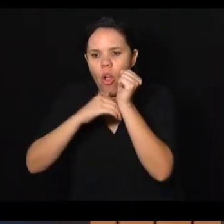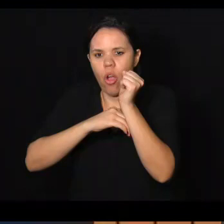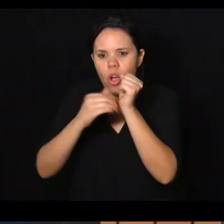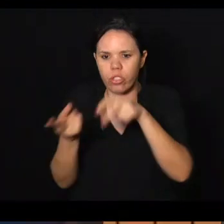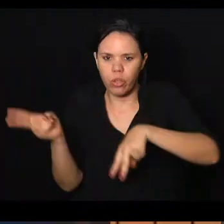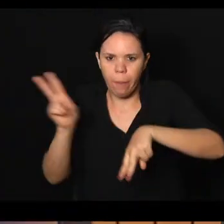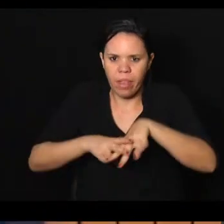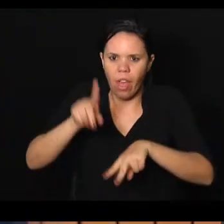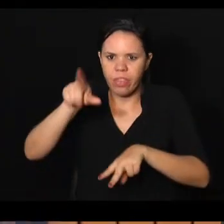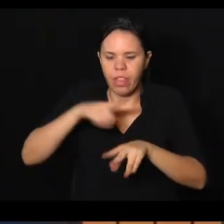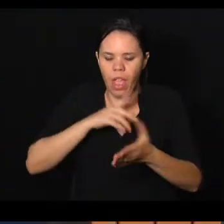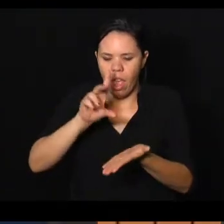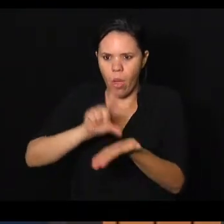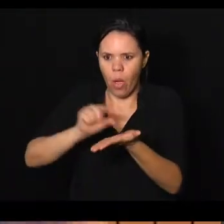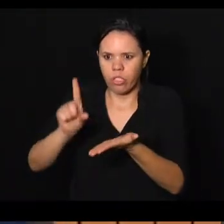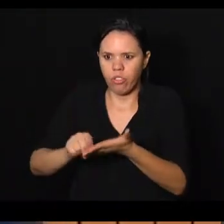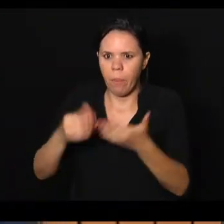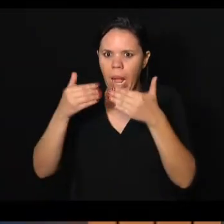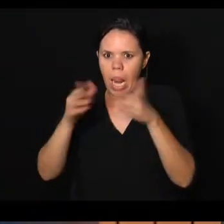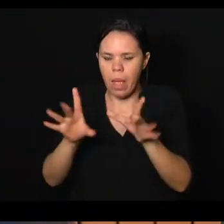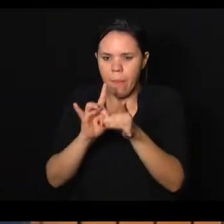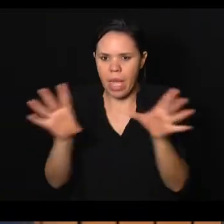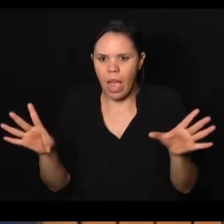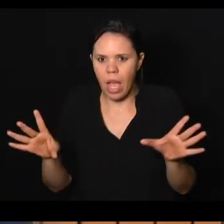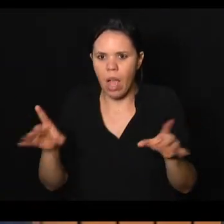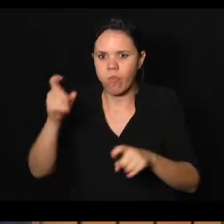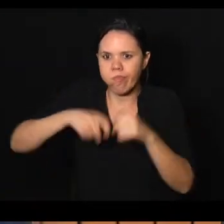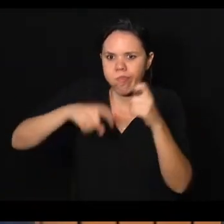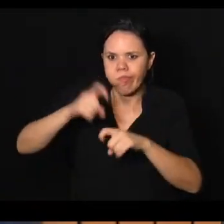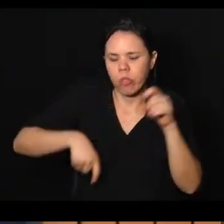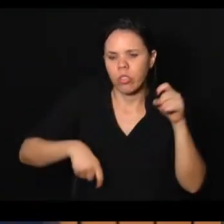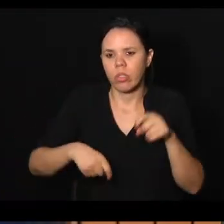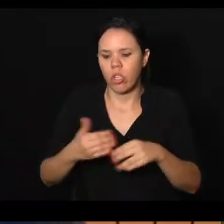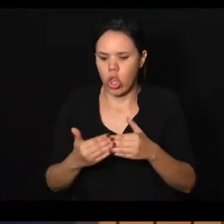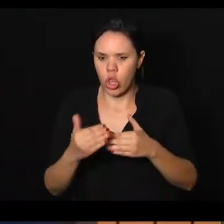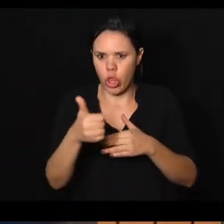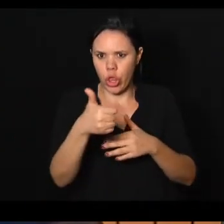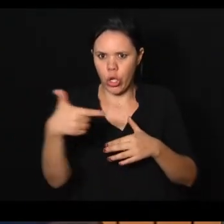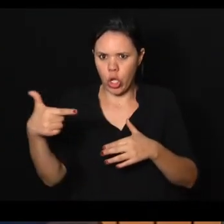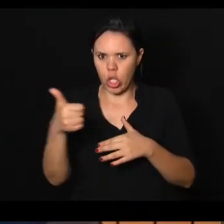para liberar o sexo a partir de 12 anos no Brasil.